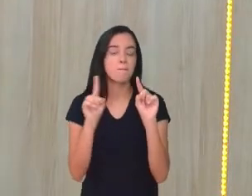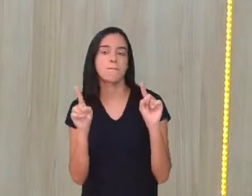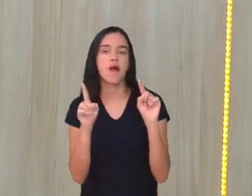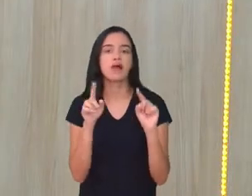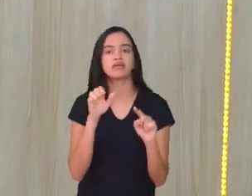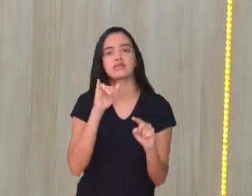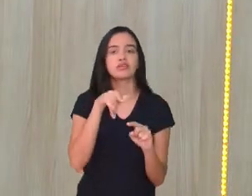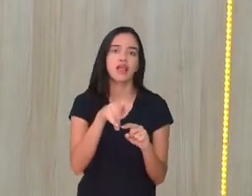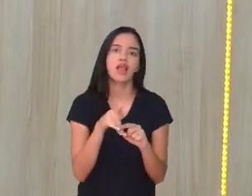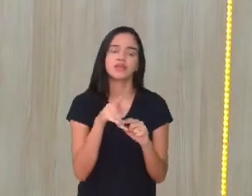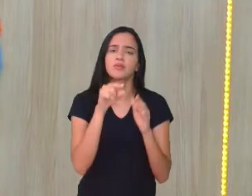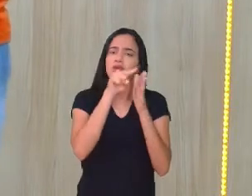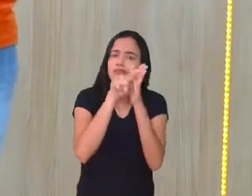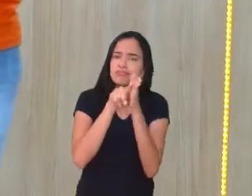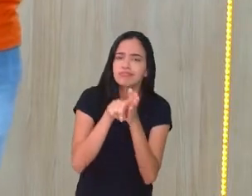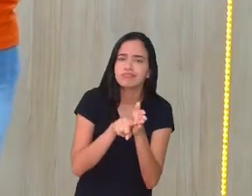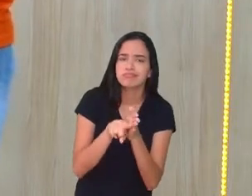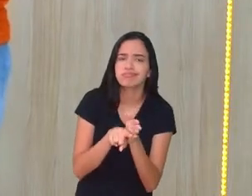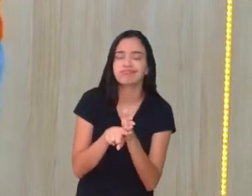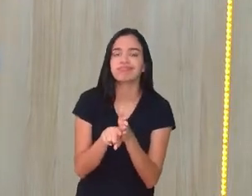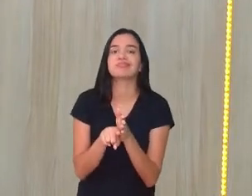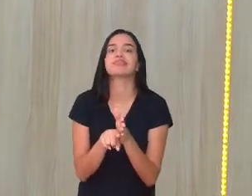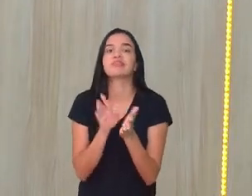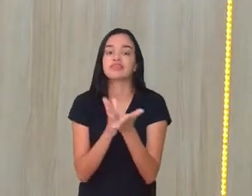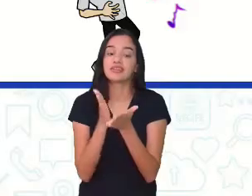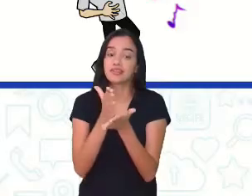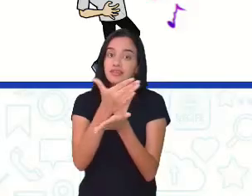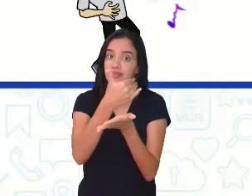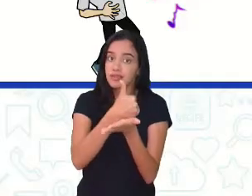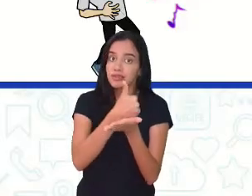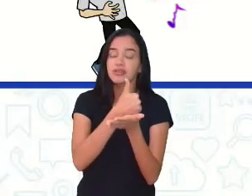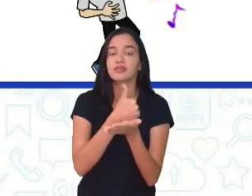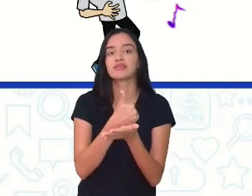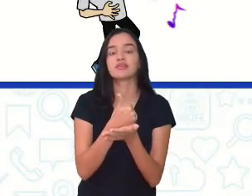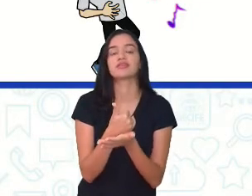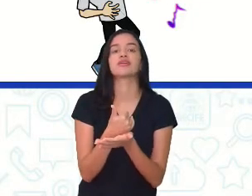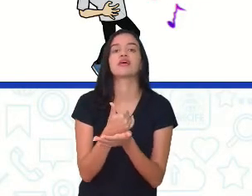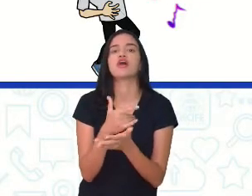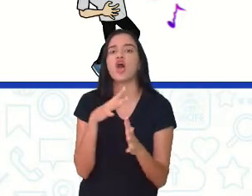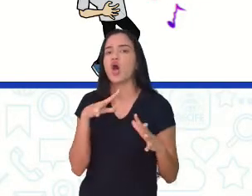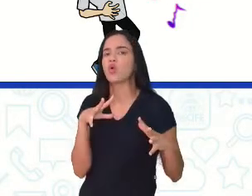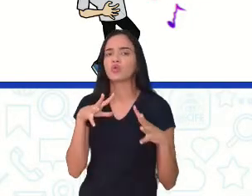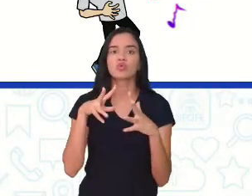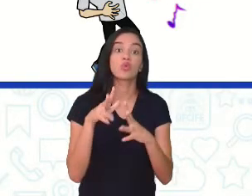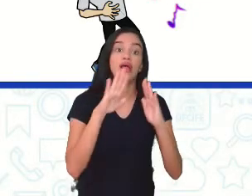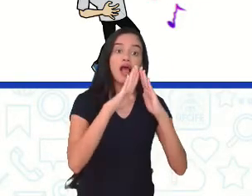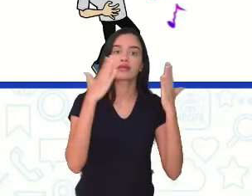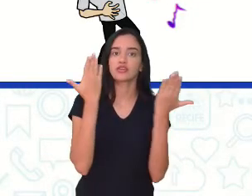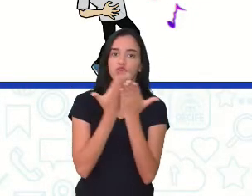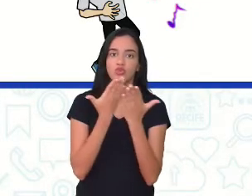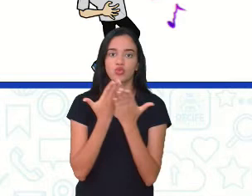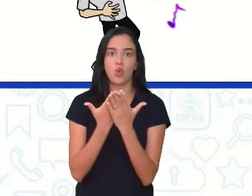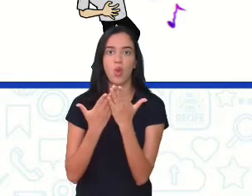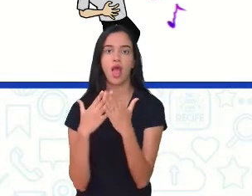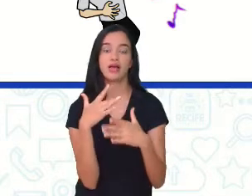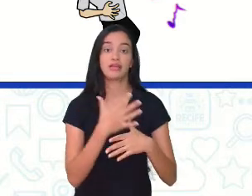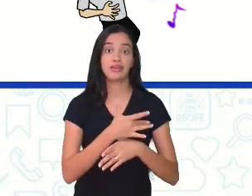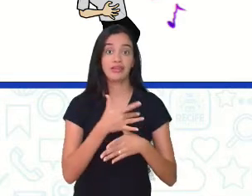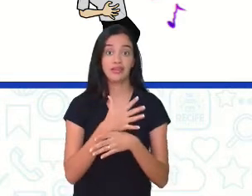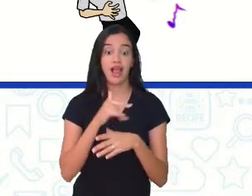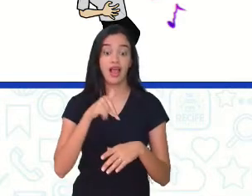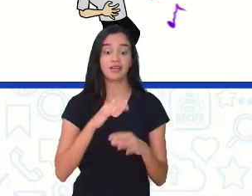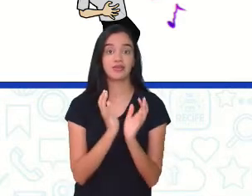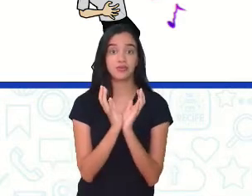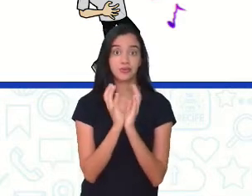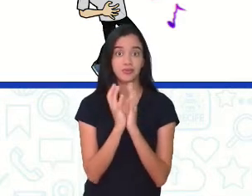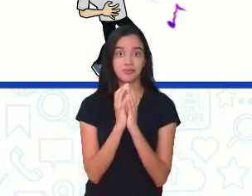aí uma análise estatística em relação a todas as escolas da cidade do